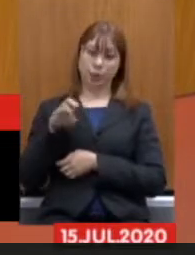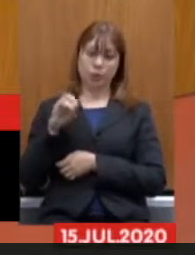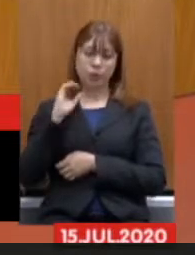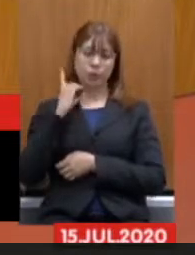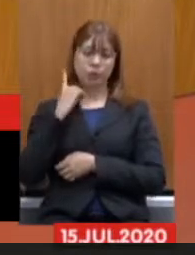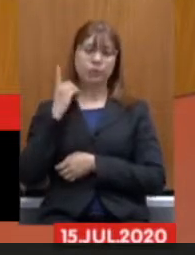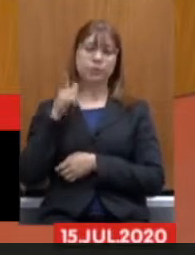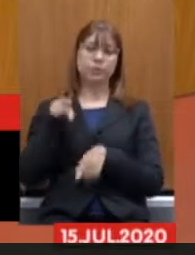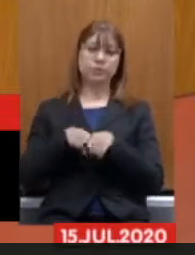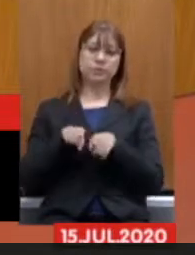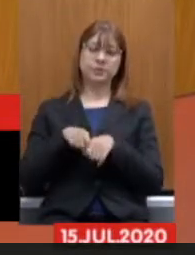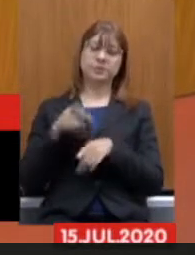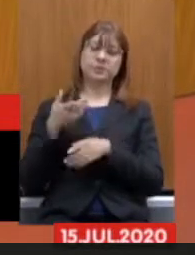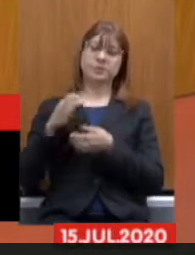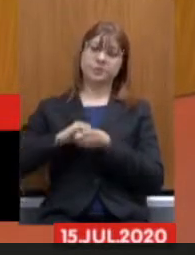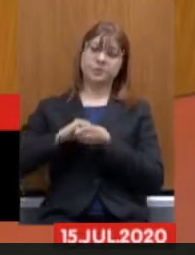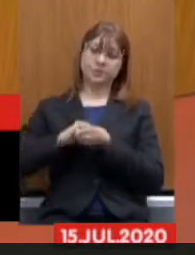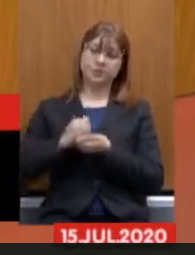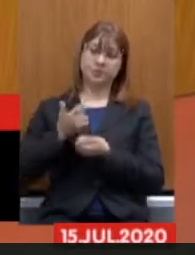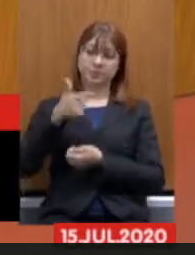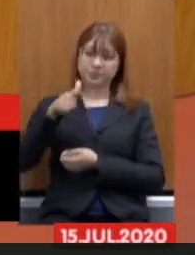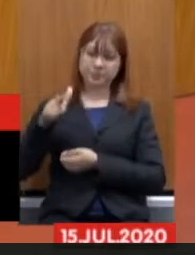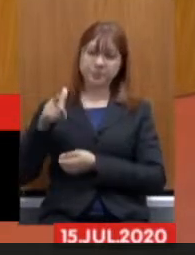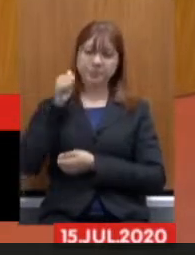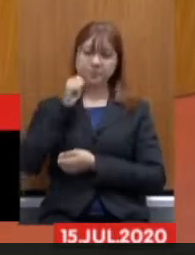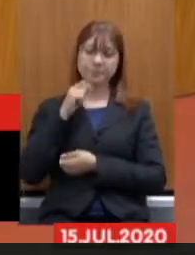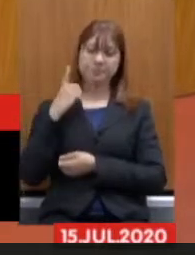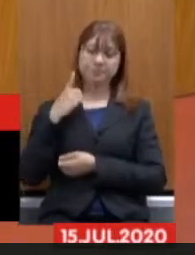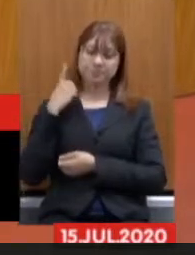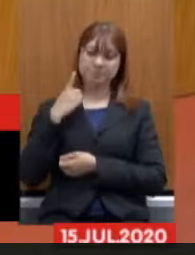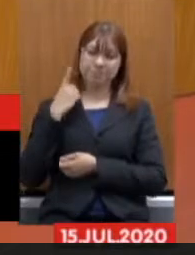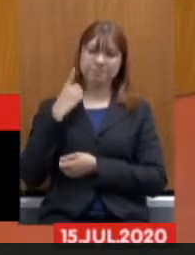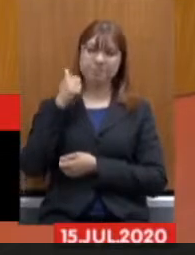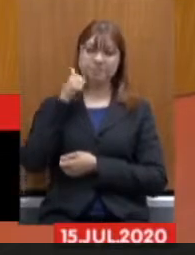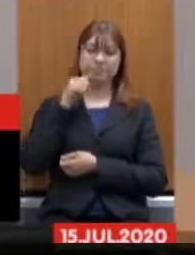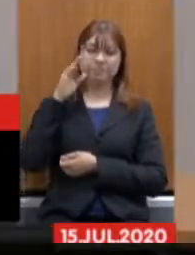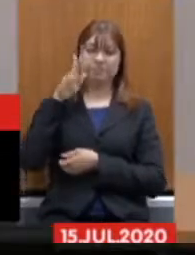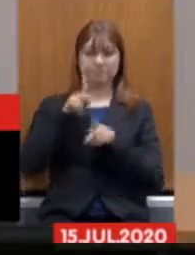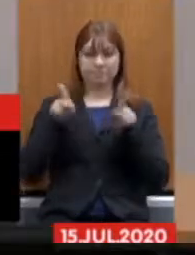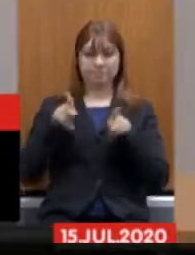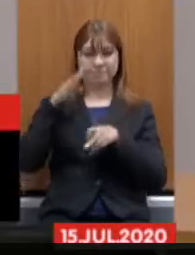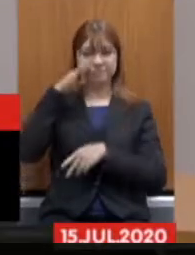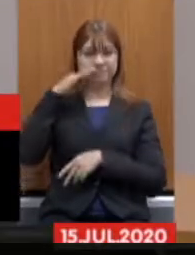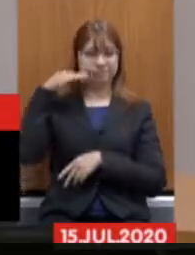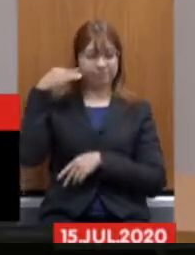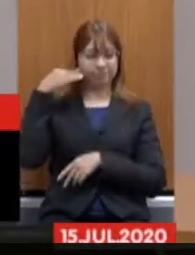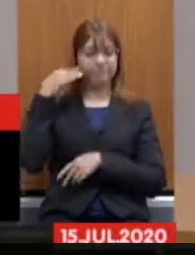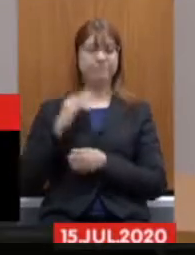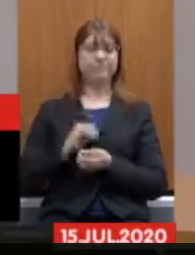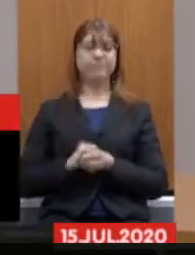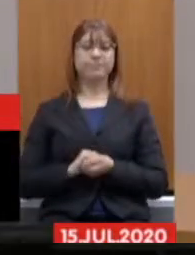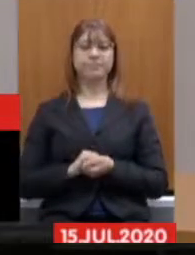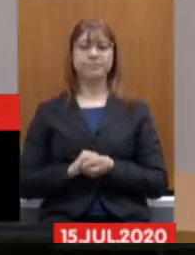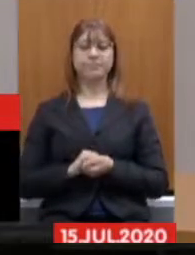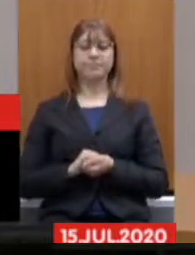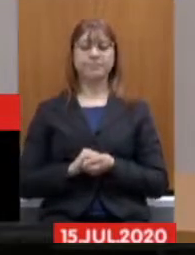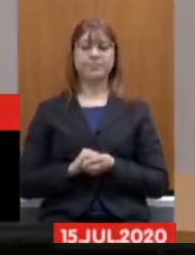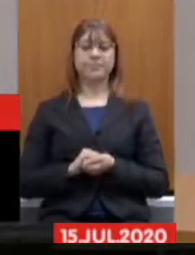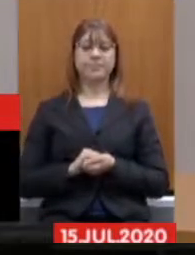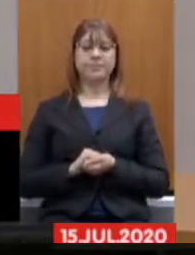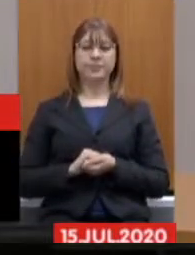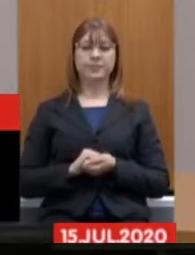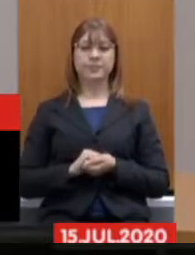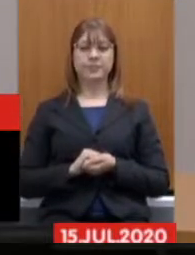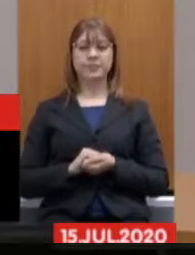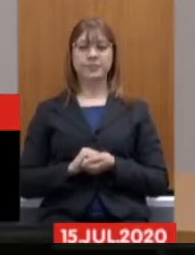companheira de profissão deputada beatriz cerqueira professora beatriz cerqueira é bem